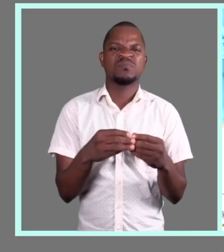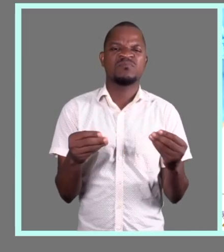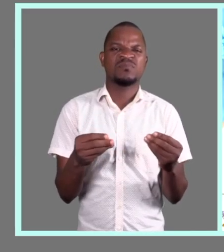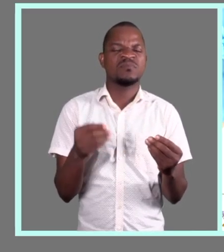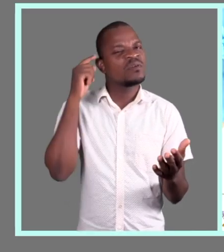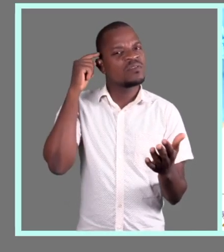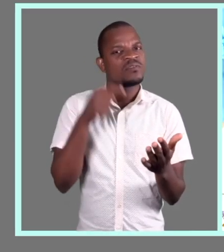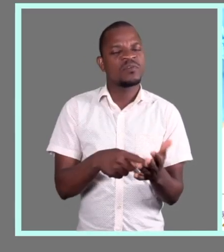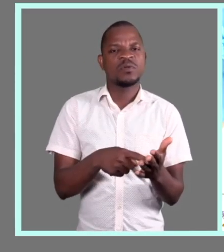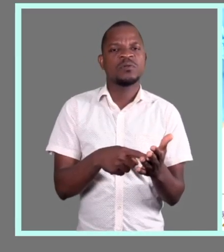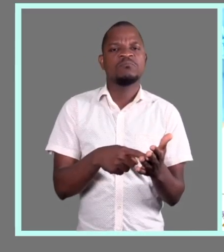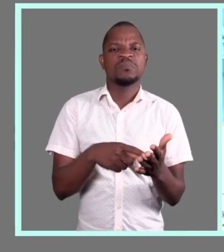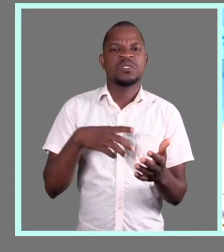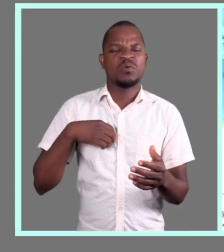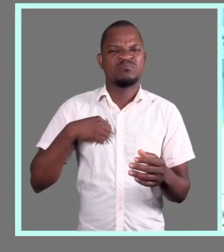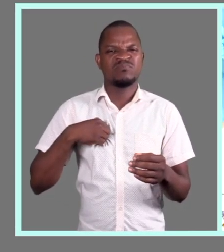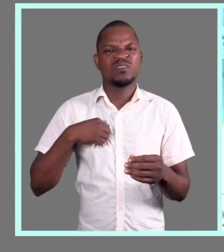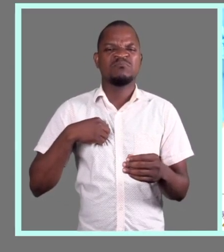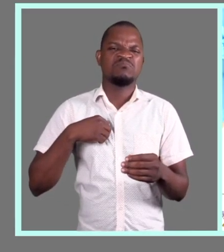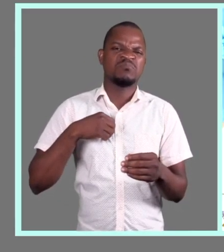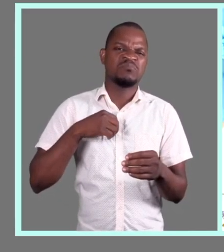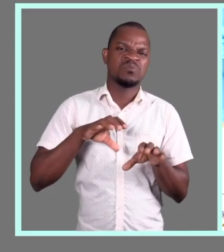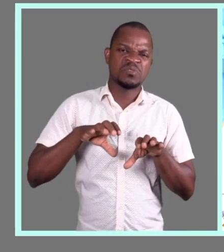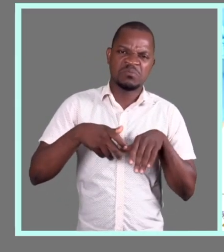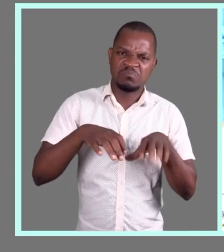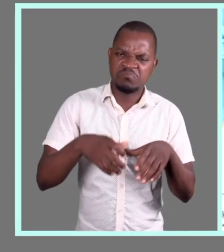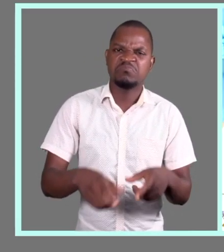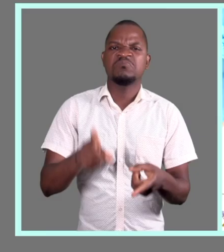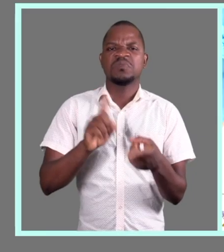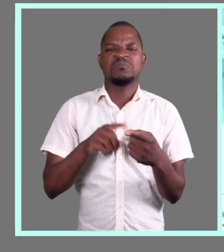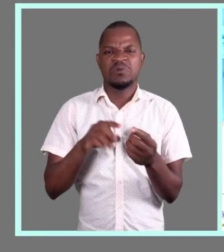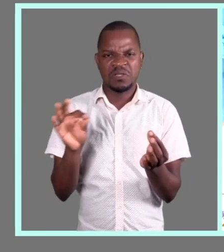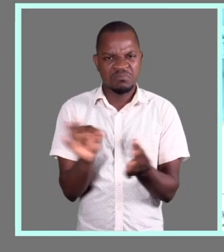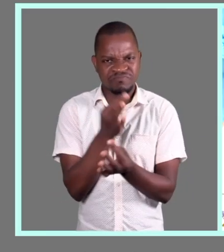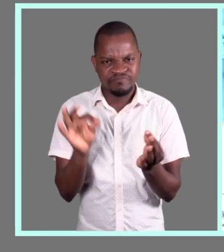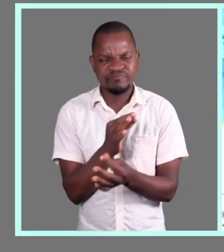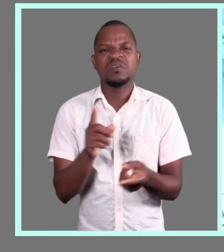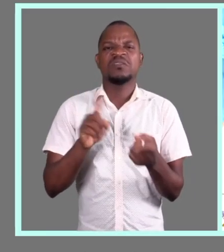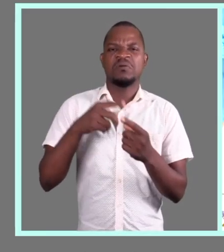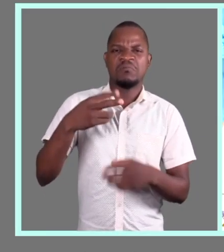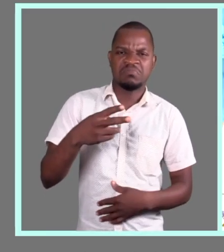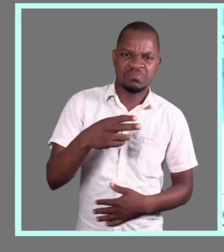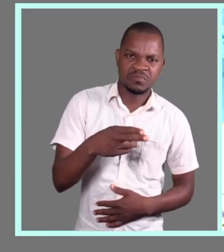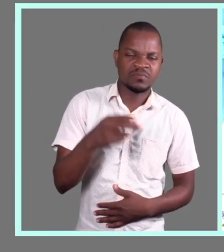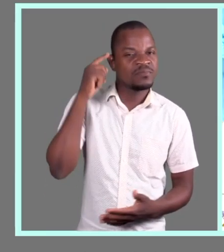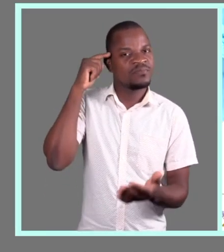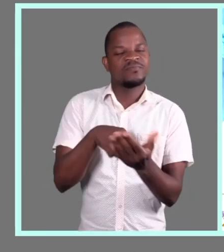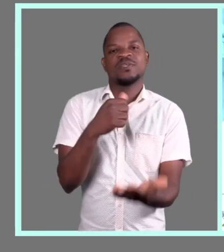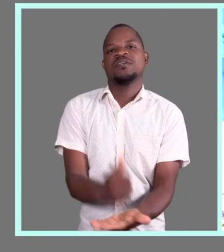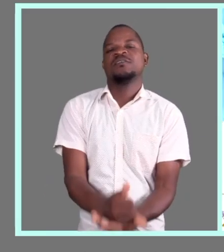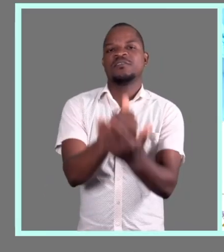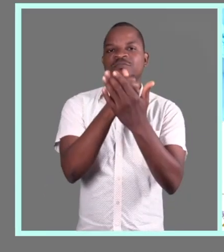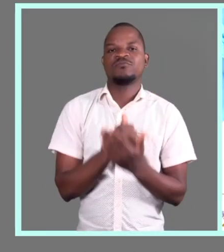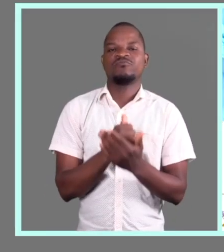que são dois rolos, linha, tesoura. Isso me ajudou bastante também